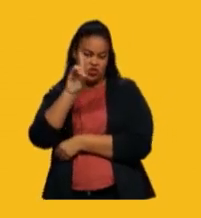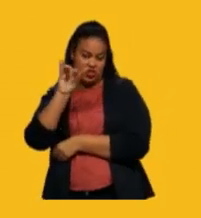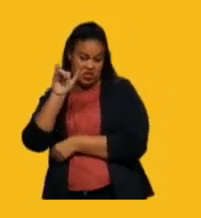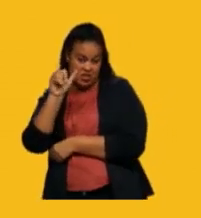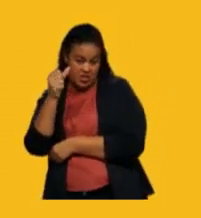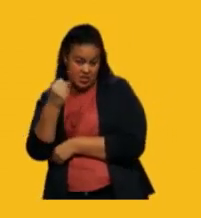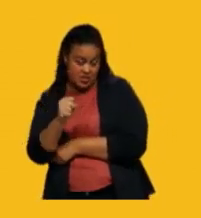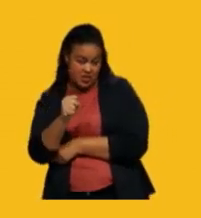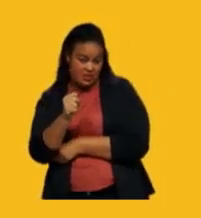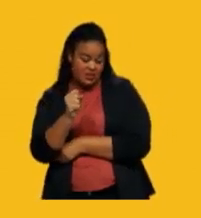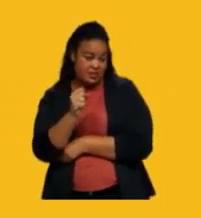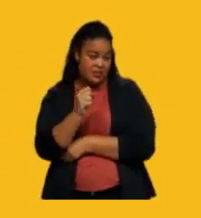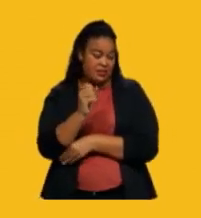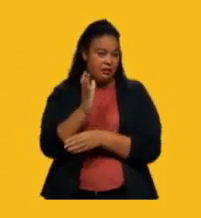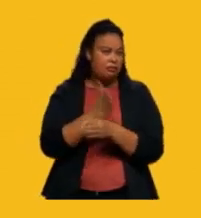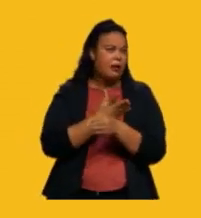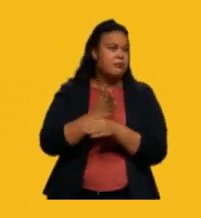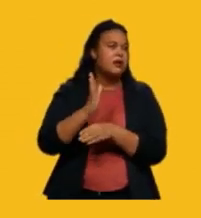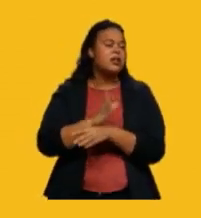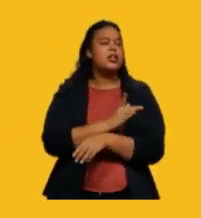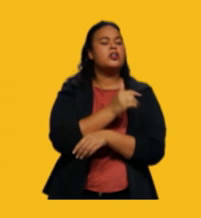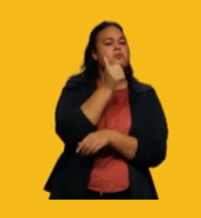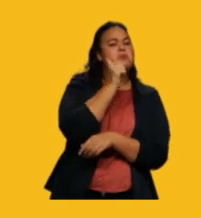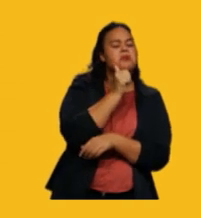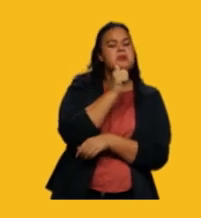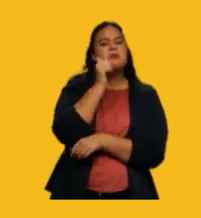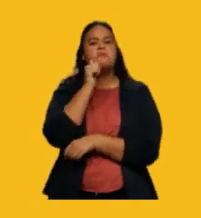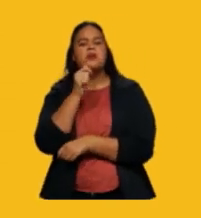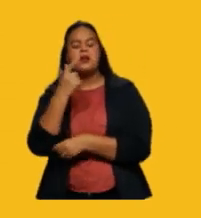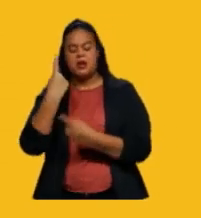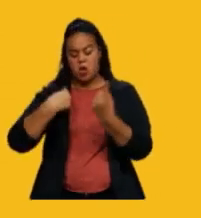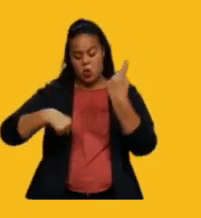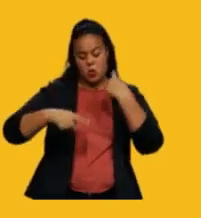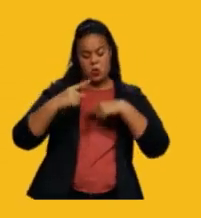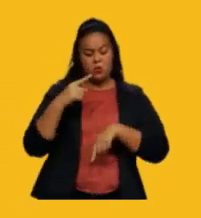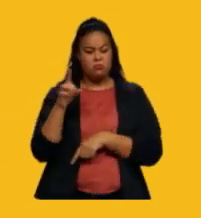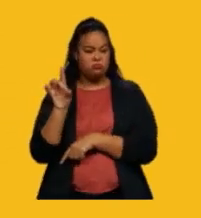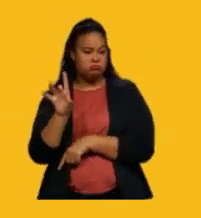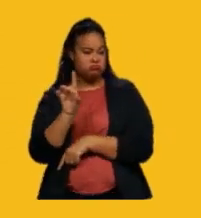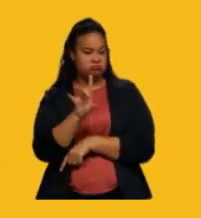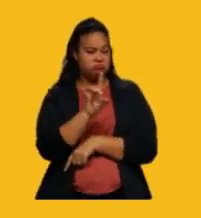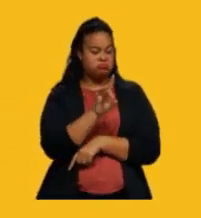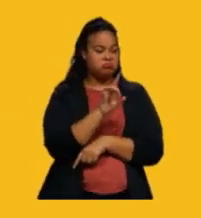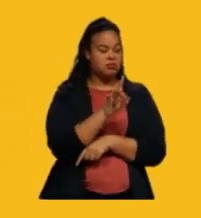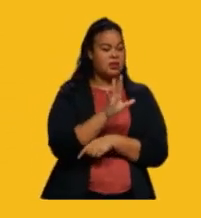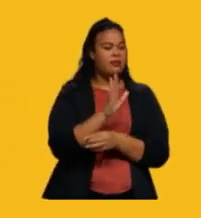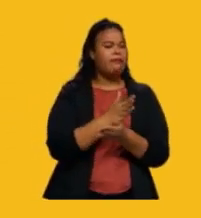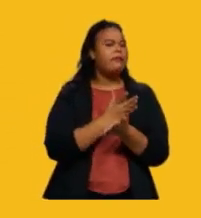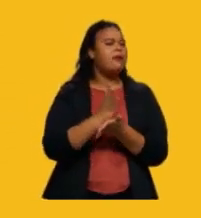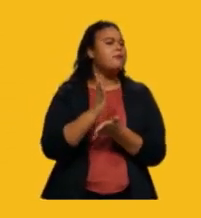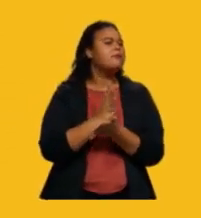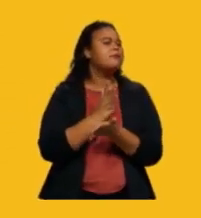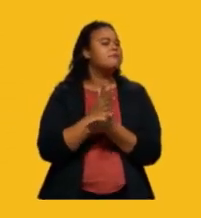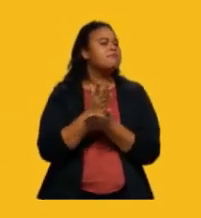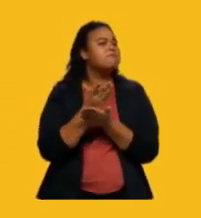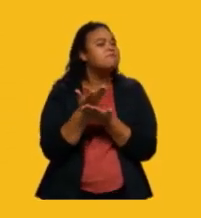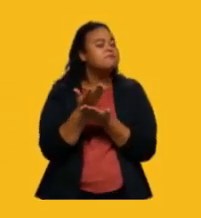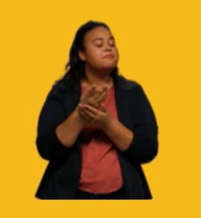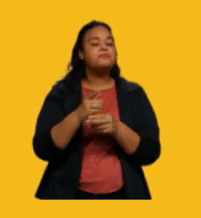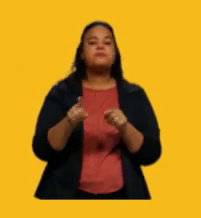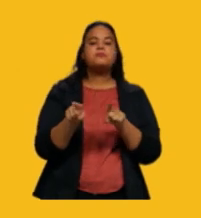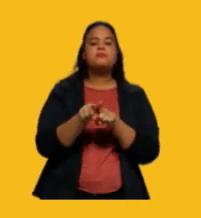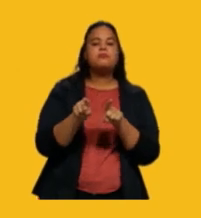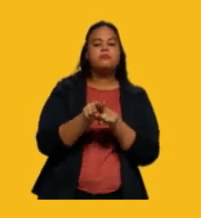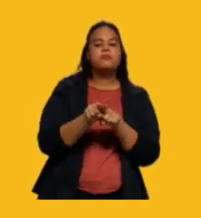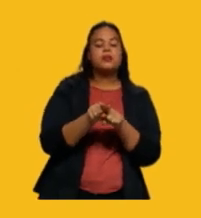vai variar de mulher para mulher, de organismo para organismo. Esse período de uma menstruação na outra a gente chama